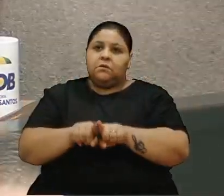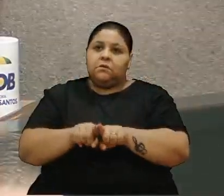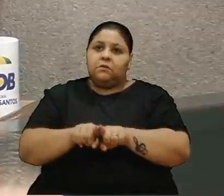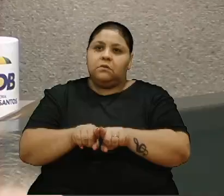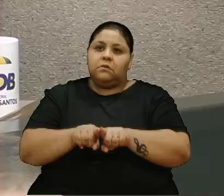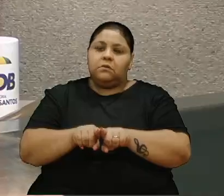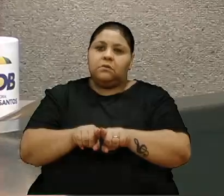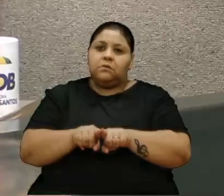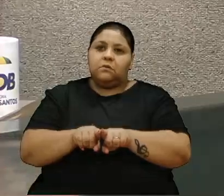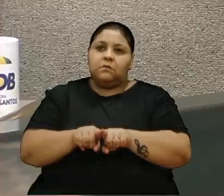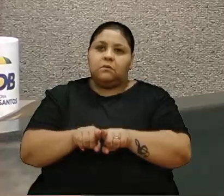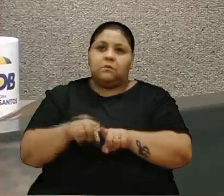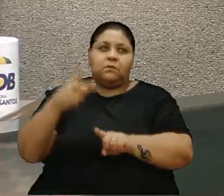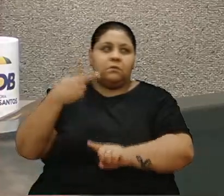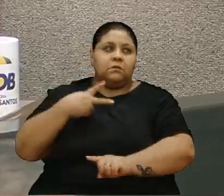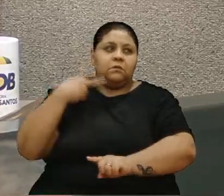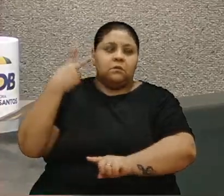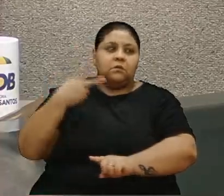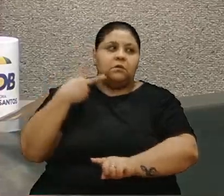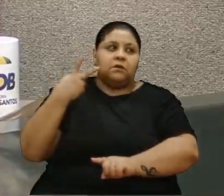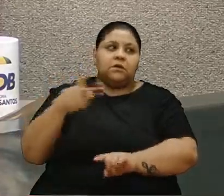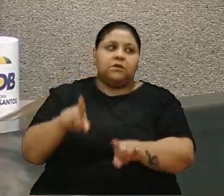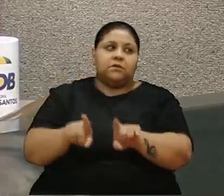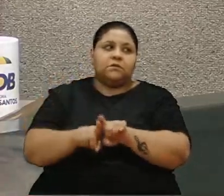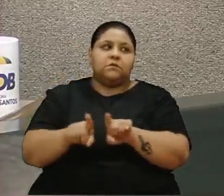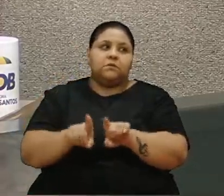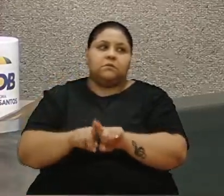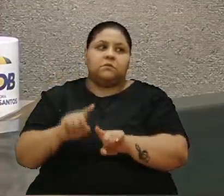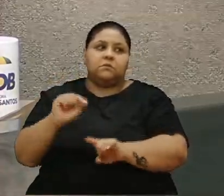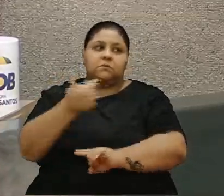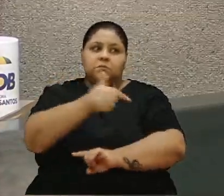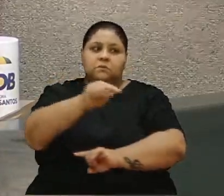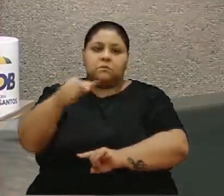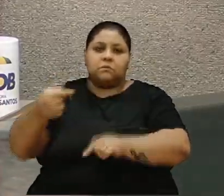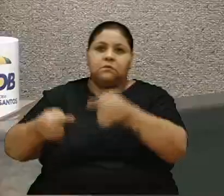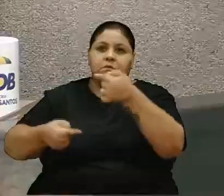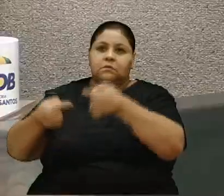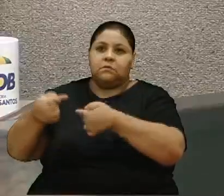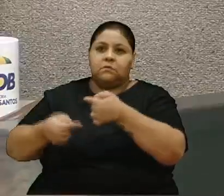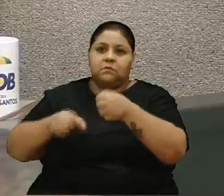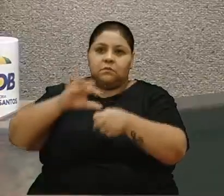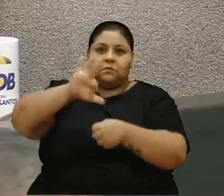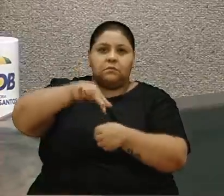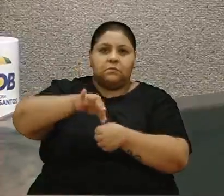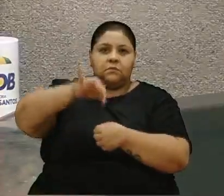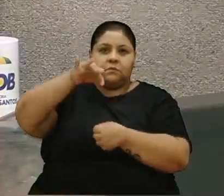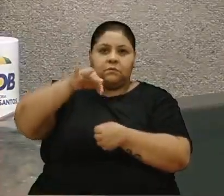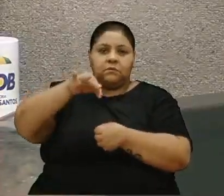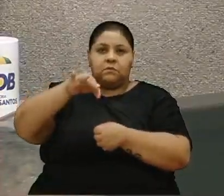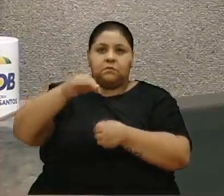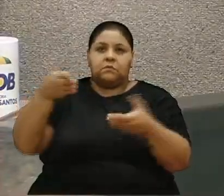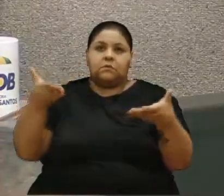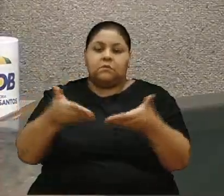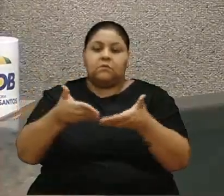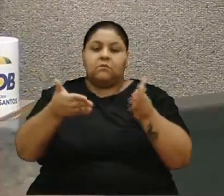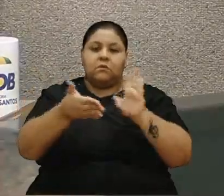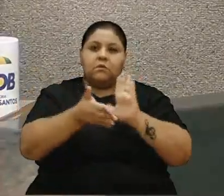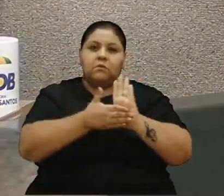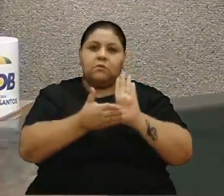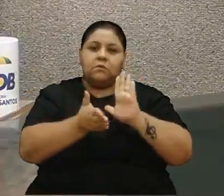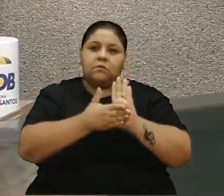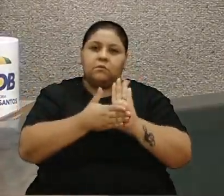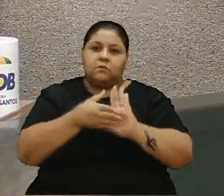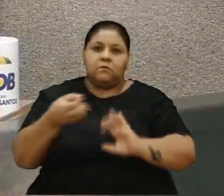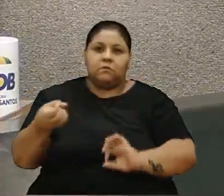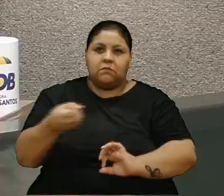vereador Frisso na outra discussão, que é a questão da concessionária estar propondo